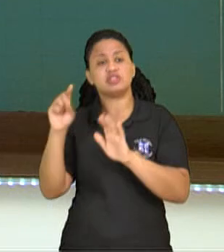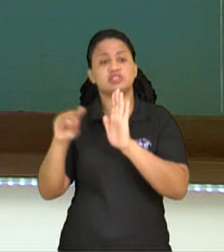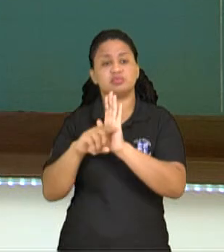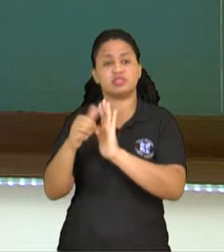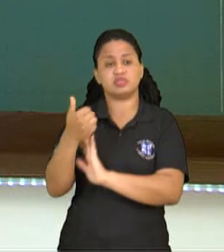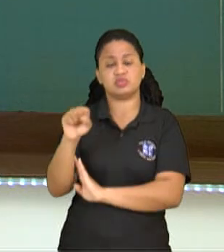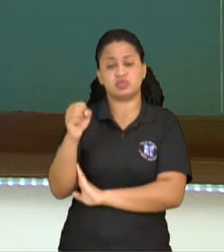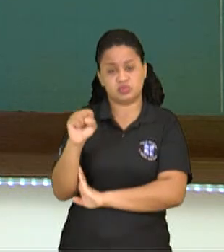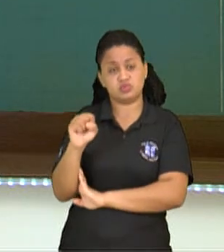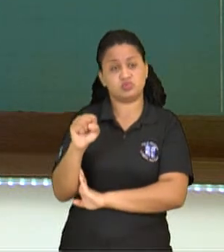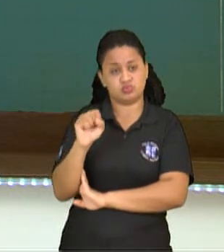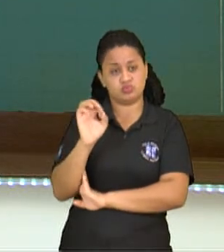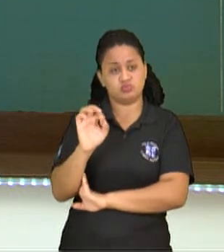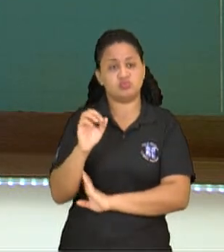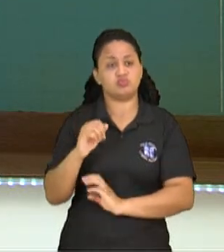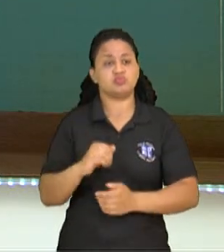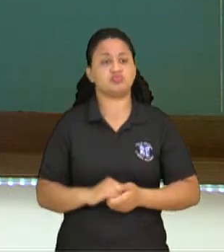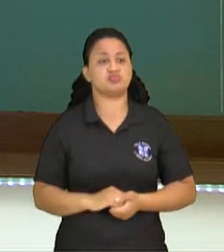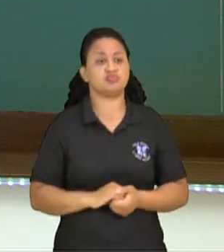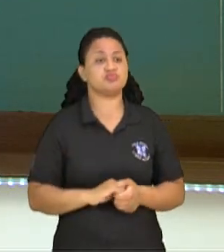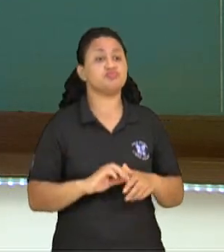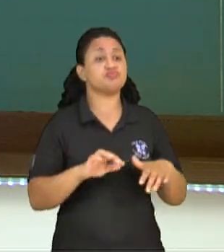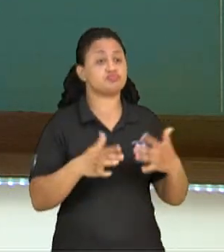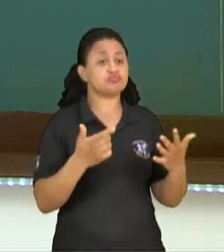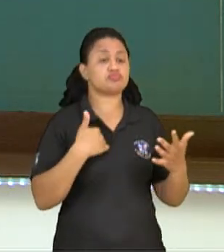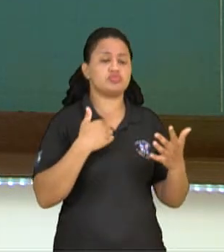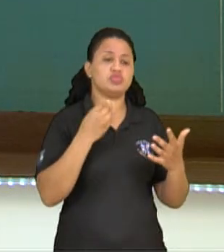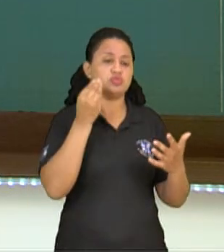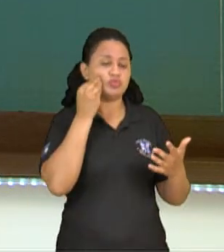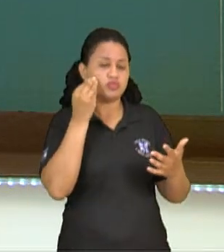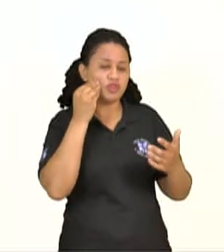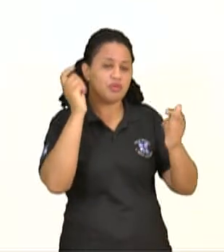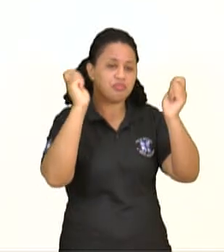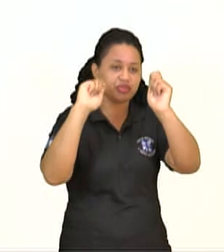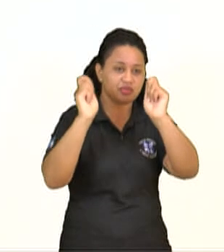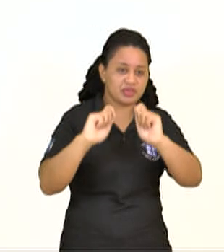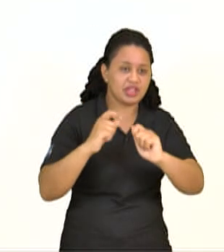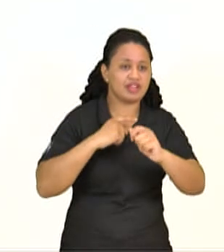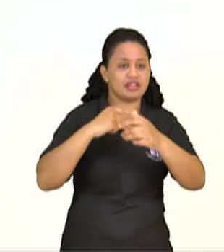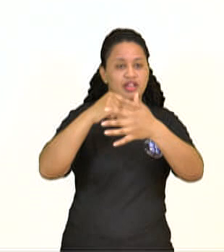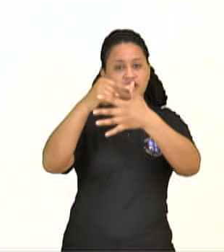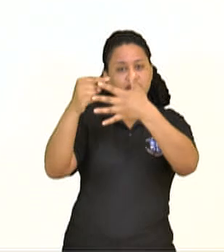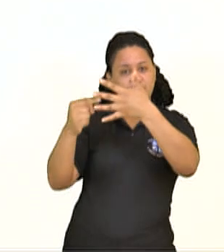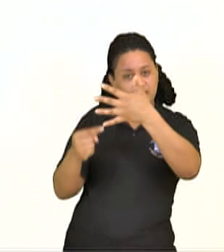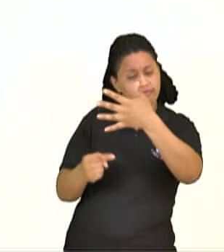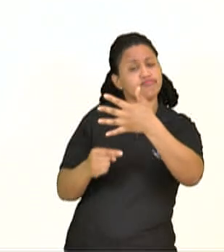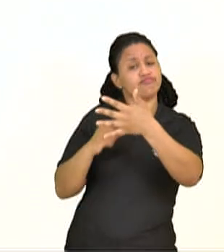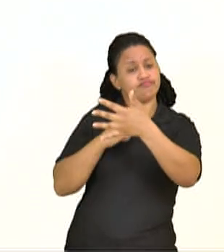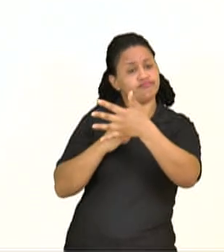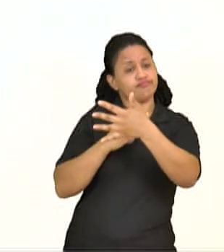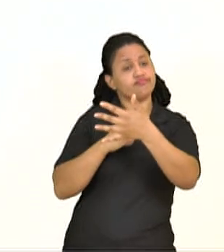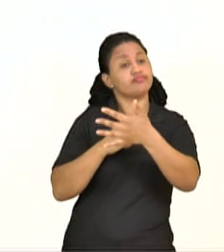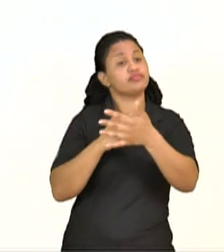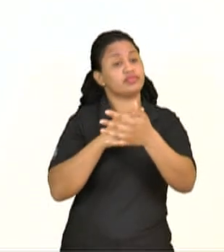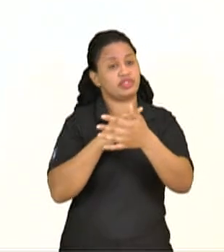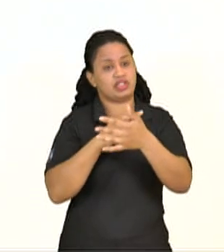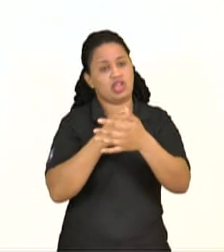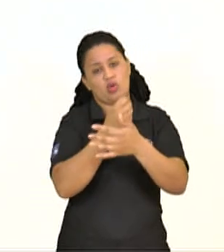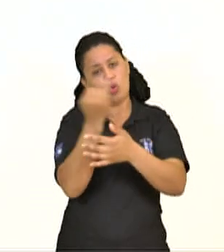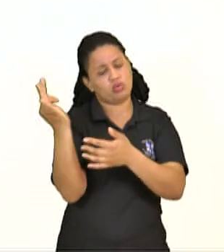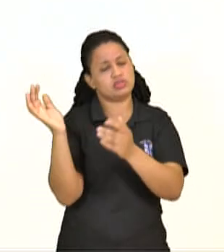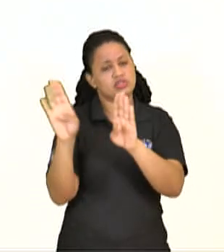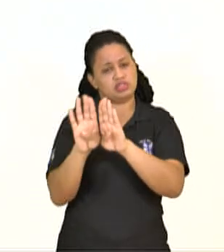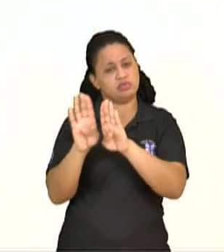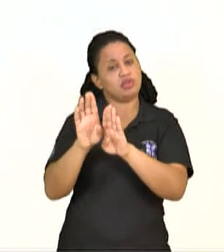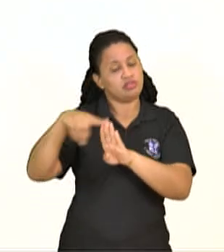o 108, tá bom? Menos 108. Então, dentre essas possibilidades que a professora colocou aqui, né, existem até outras que vocês